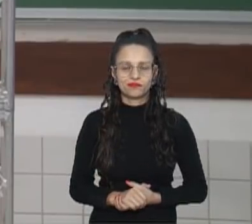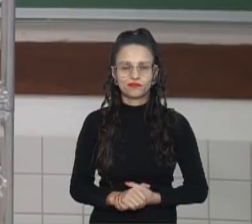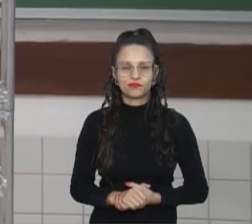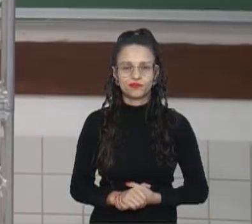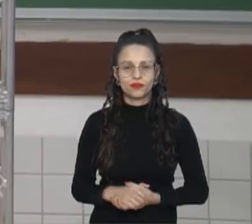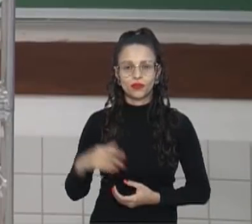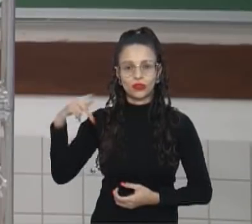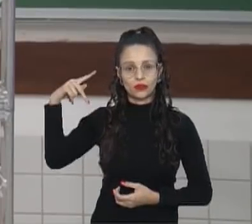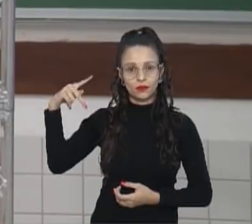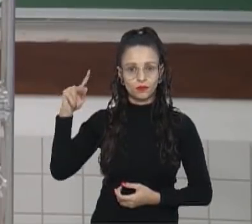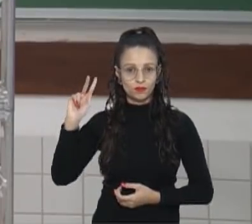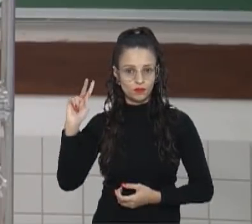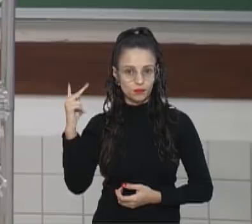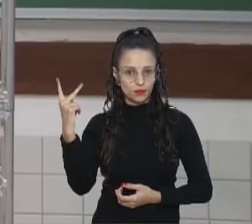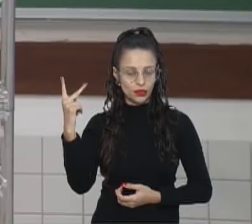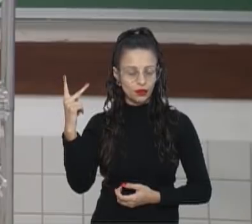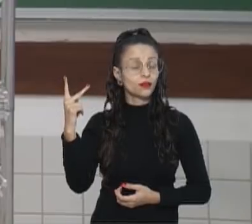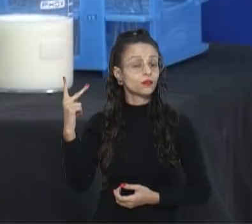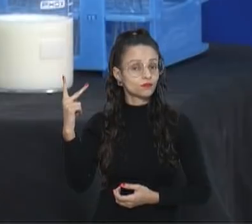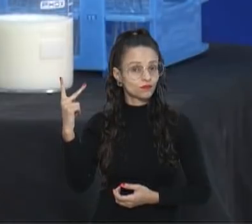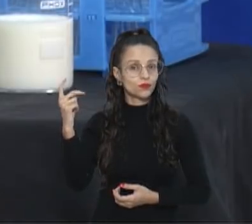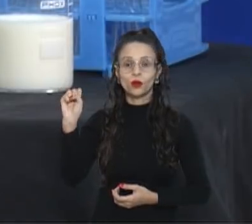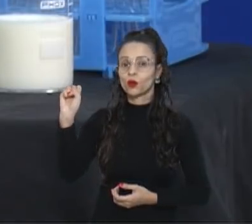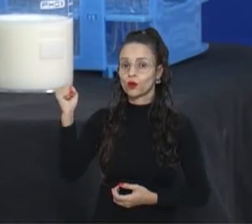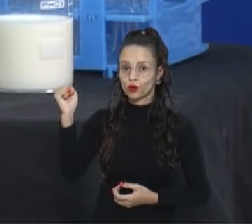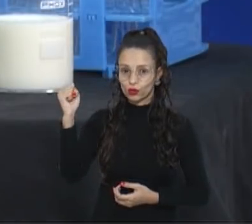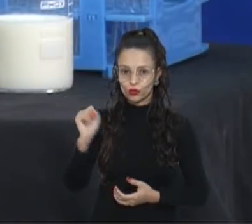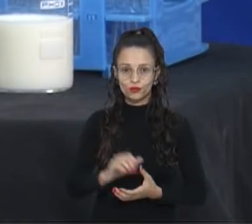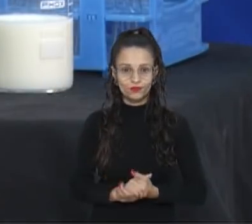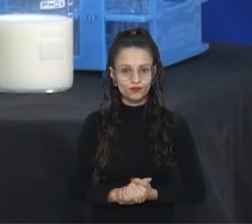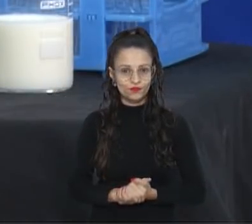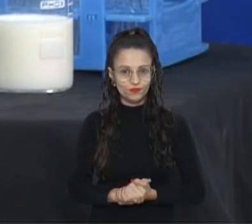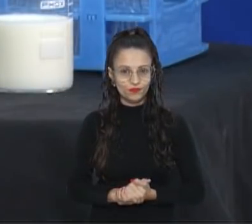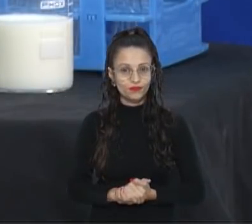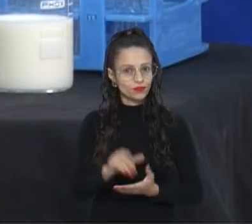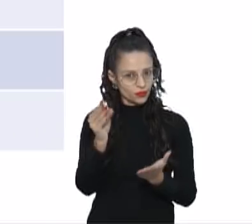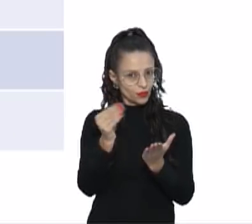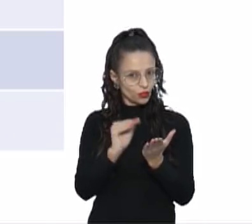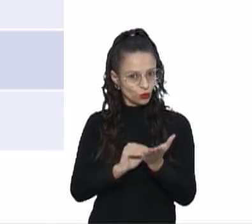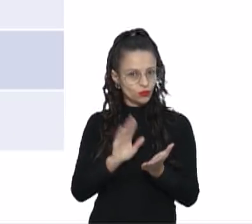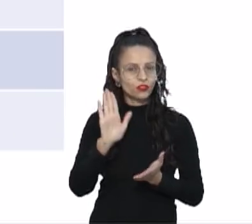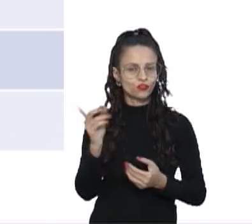Um pH de 8. A nota eu já venho.